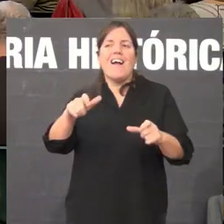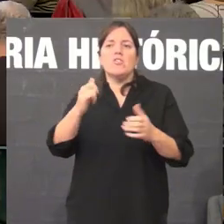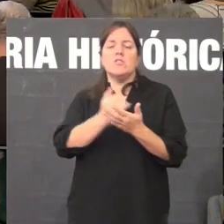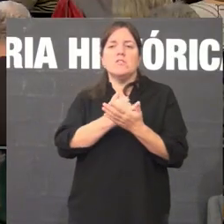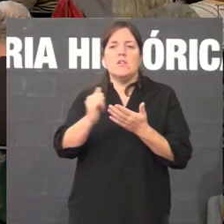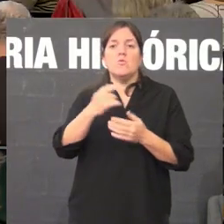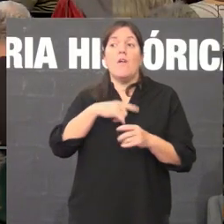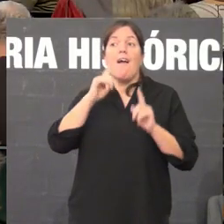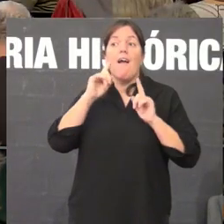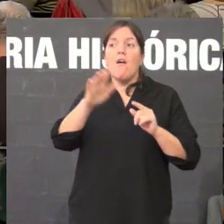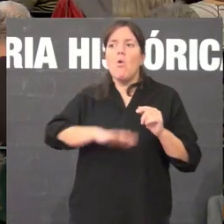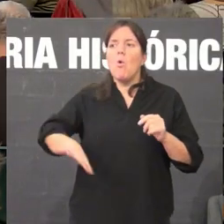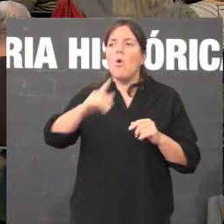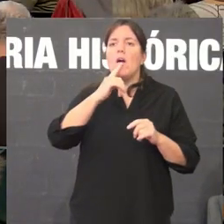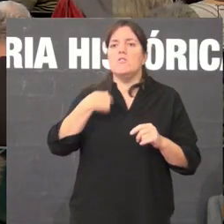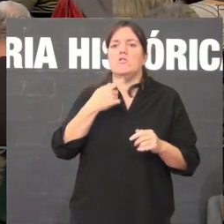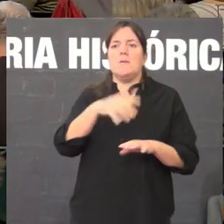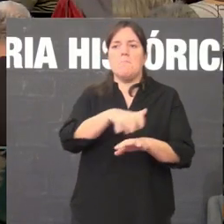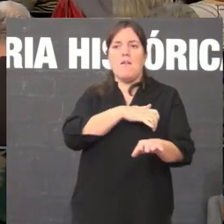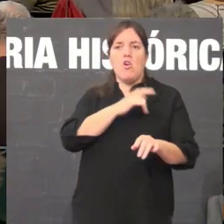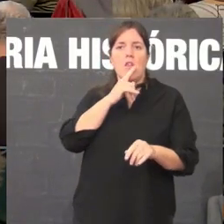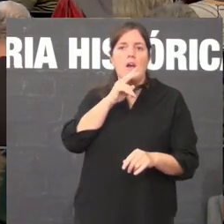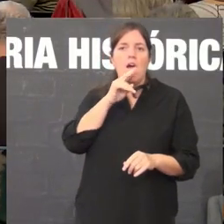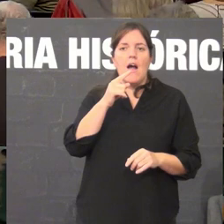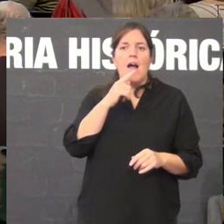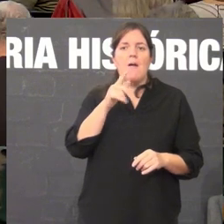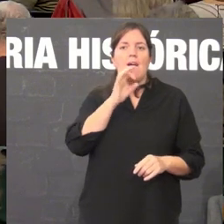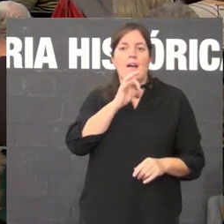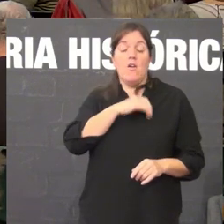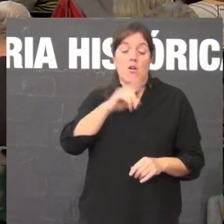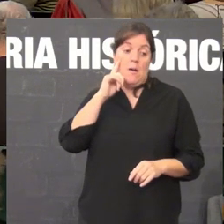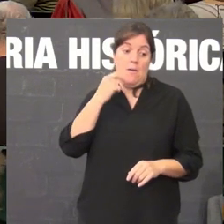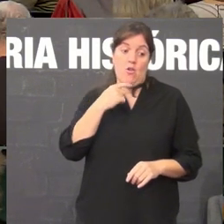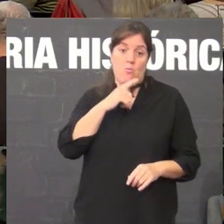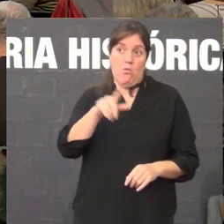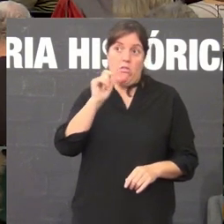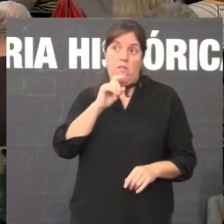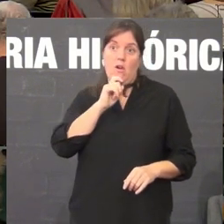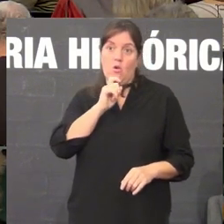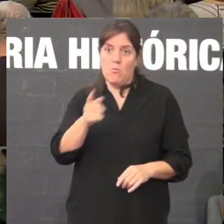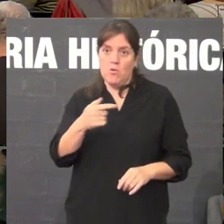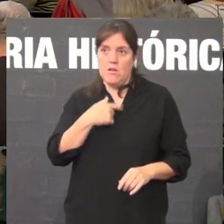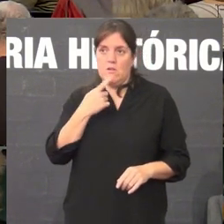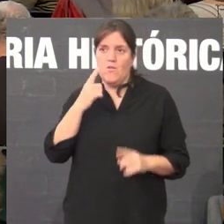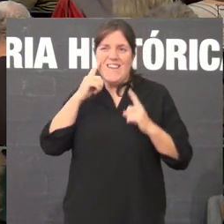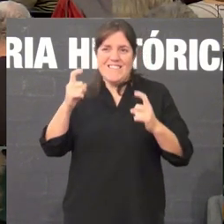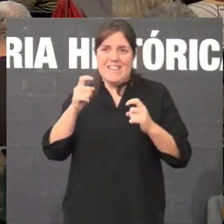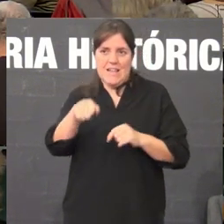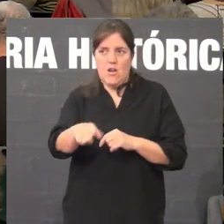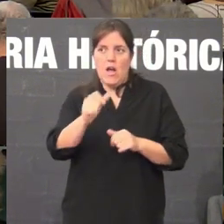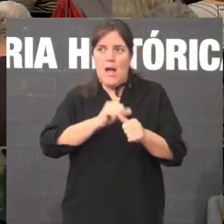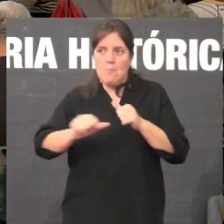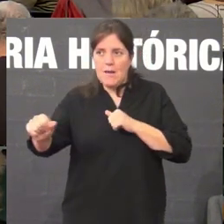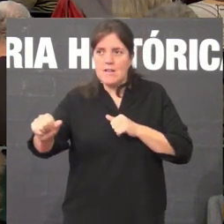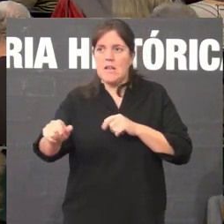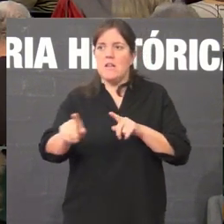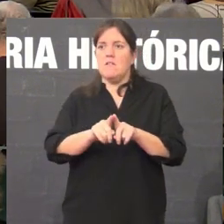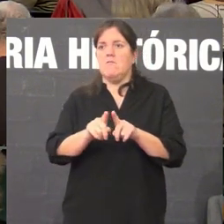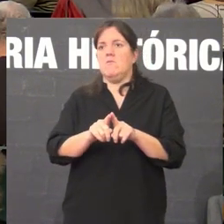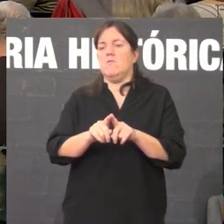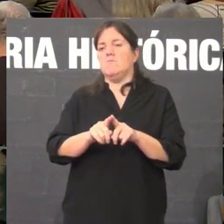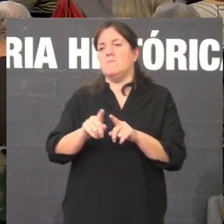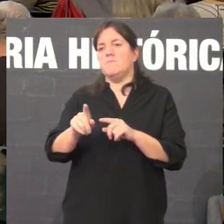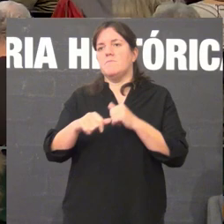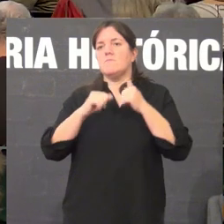maioría o galego que a ver como determinaban iso tamén esa foi a tentativa e a partir dai realizaron como